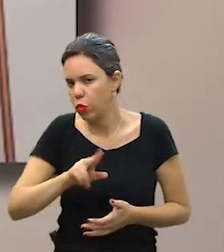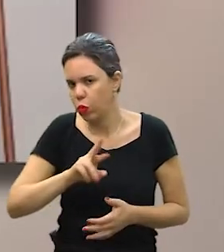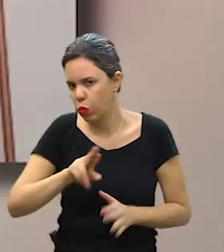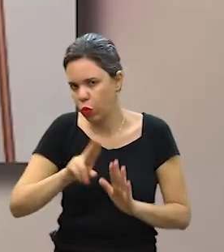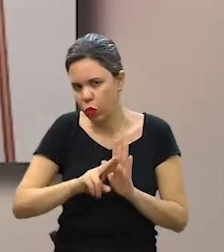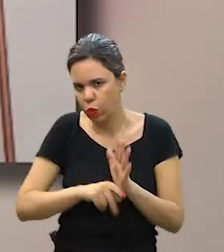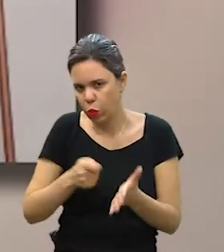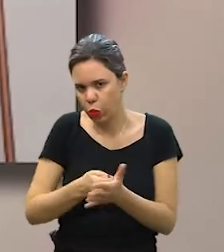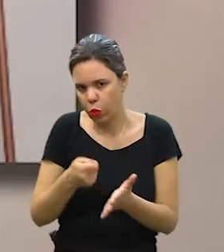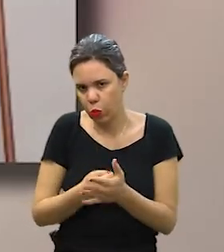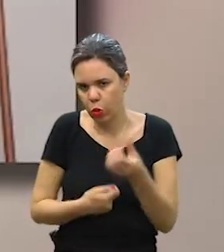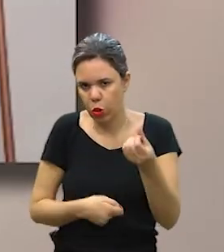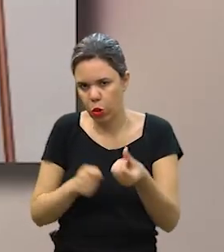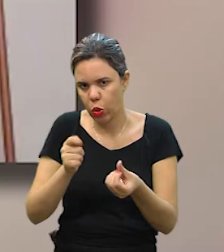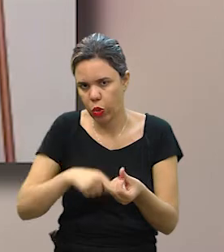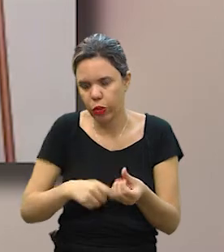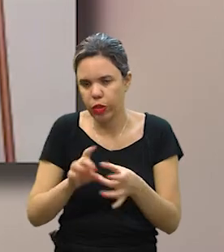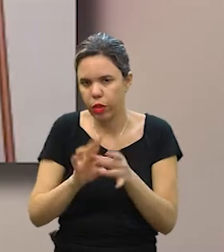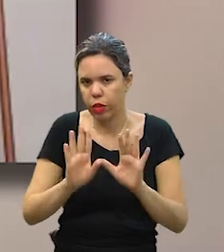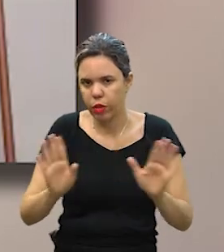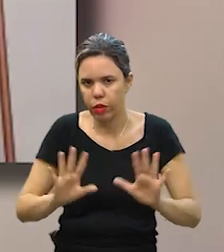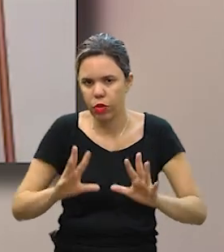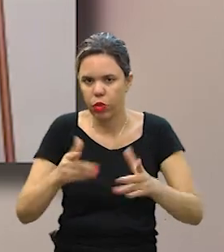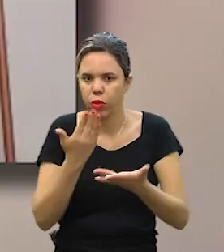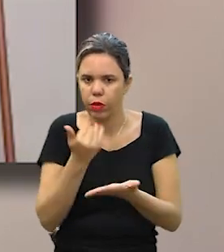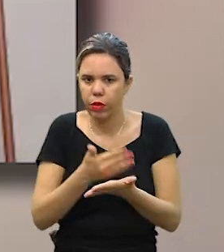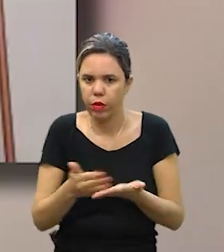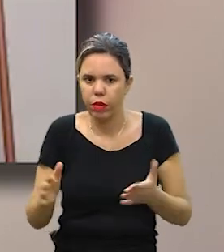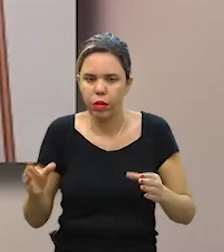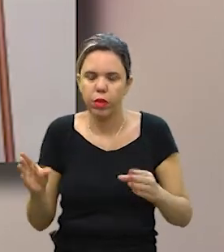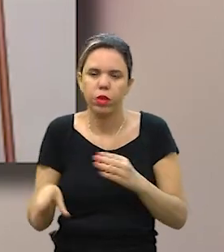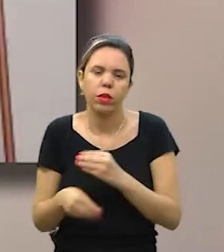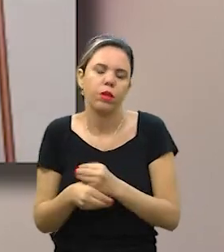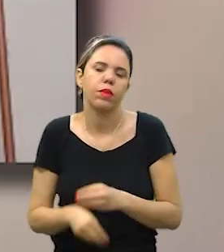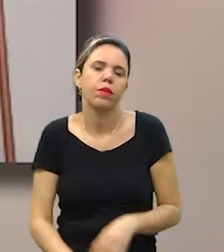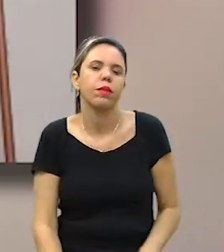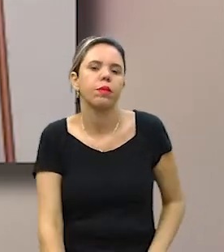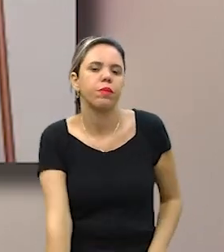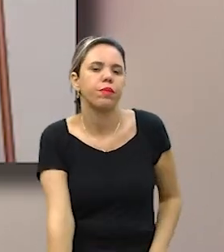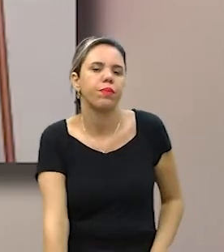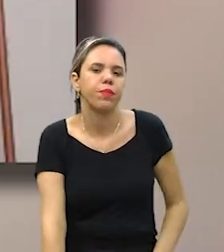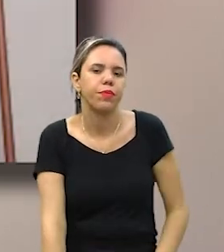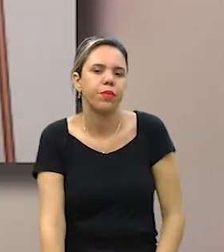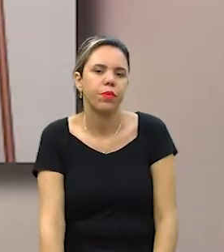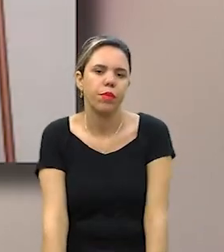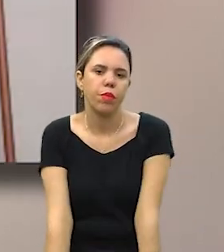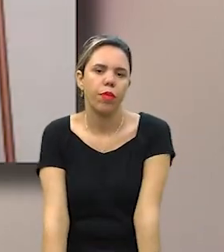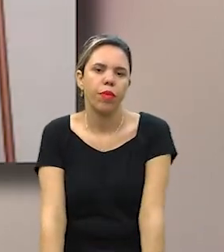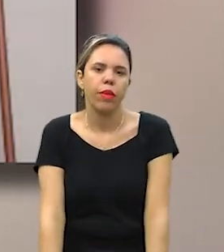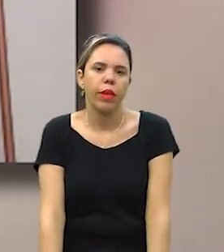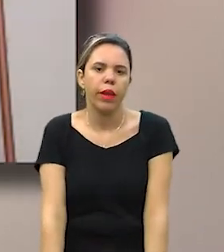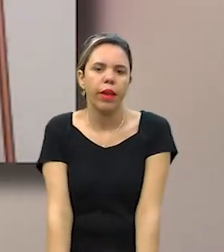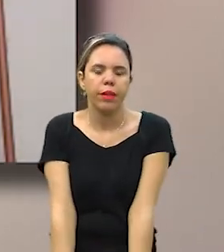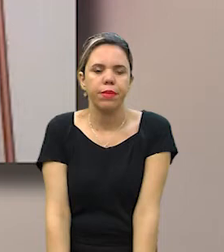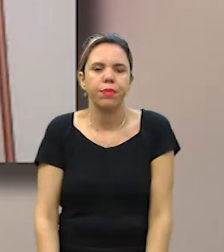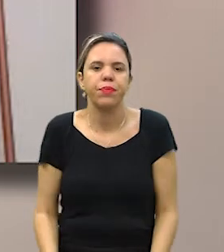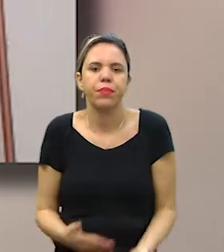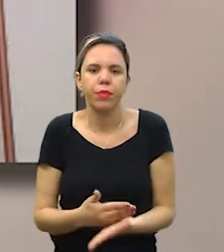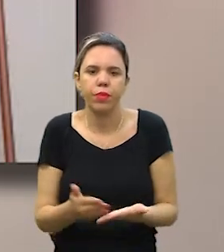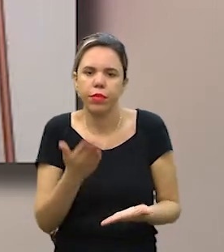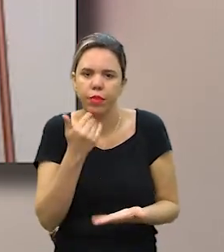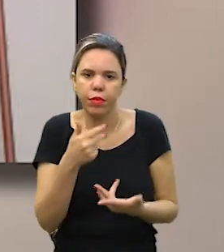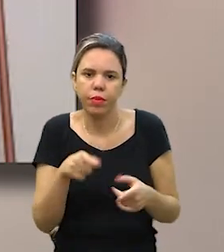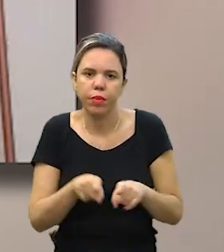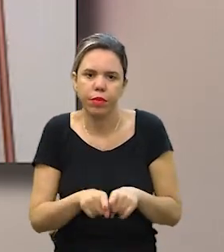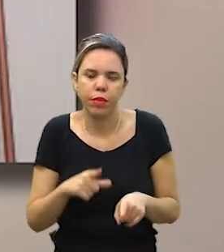Não é regra no 6º mês a gente liberar a introdução alimentar complementar. Então vamos lá. A